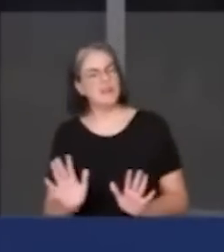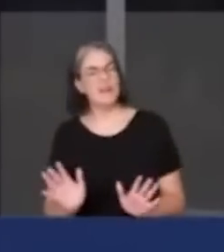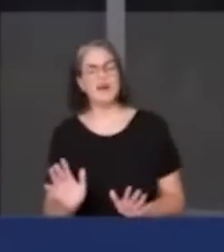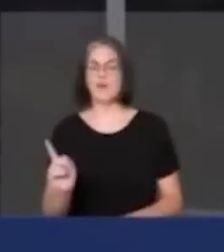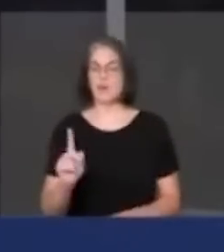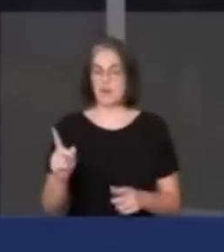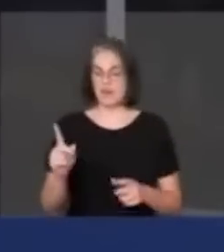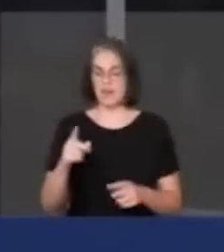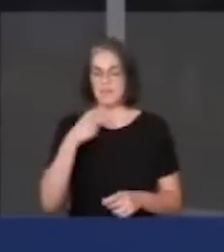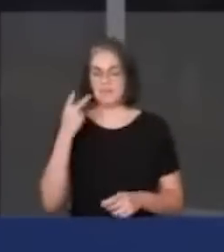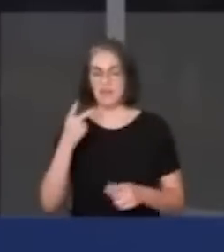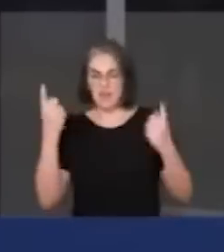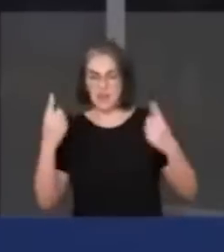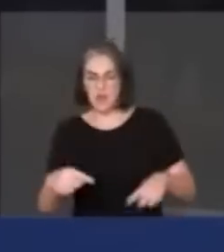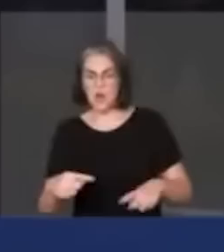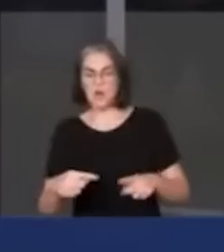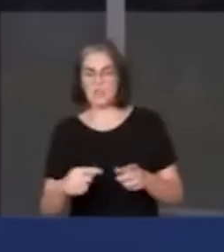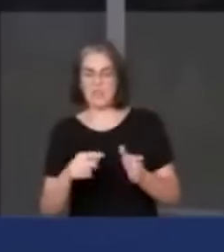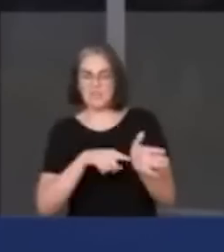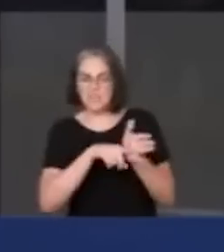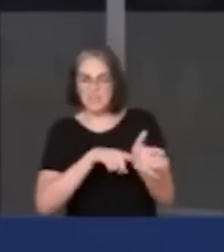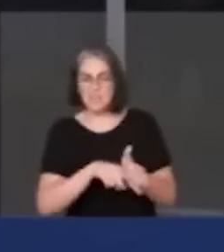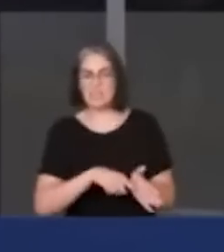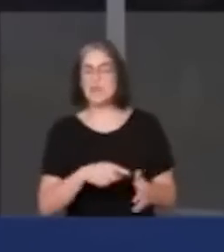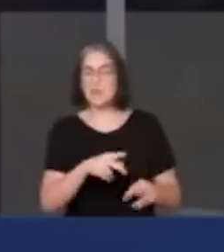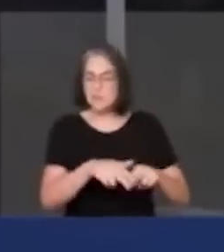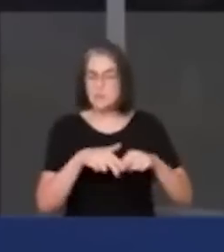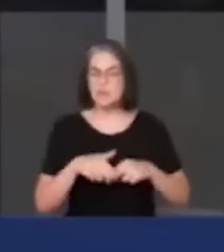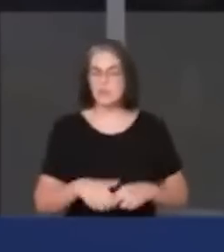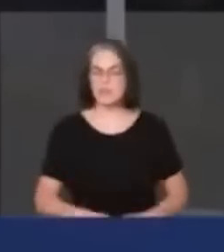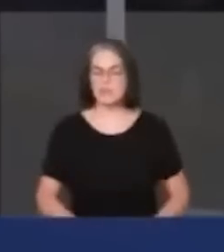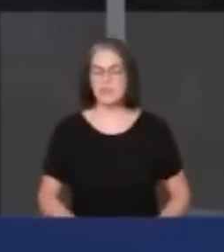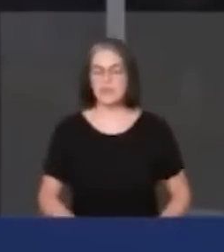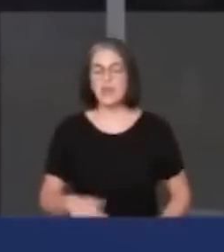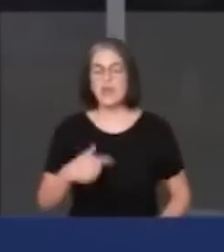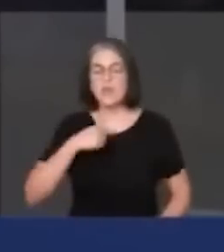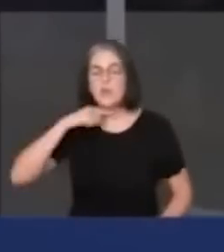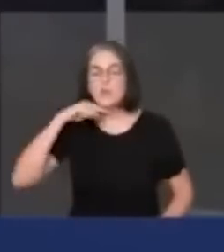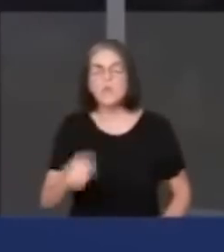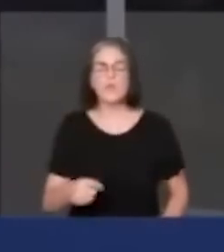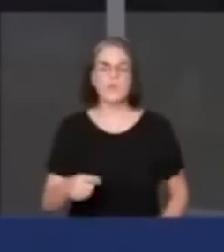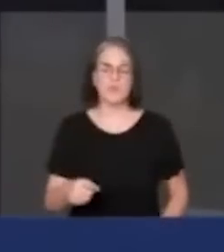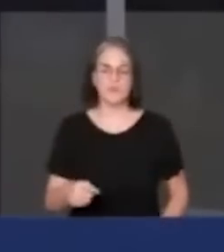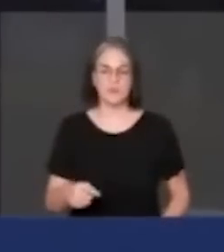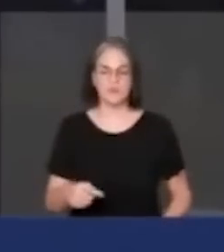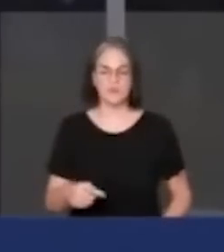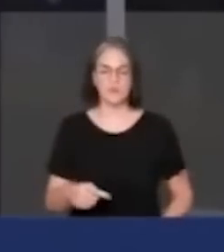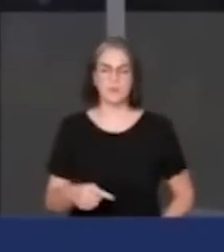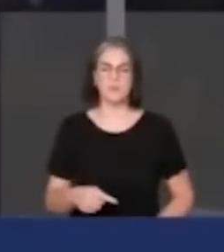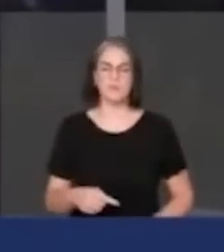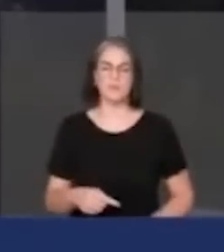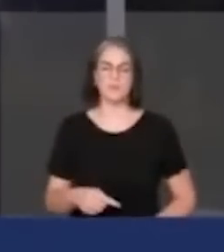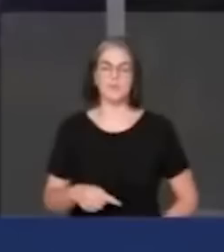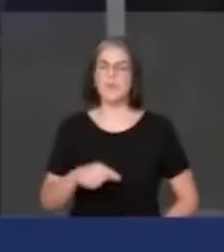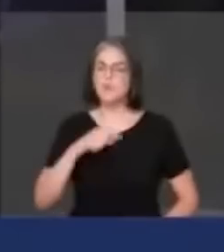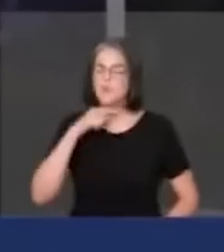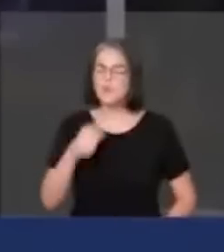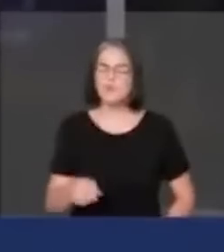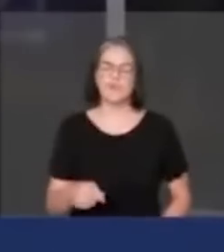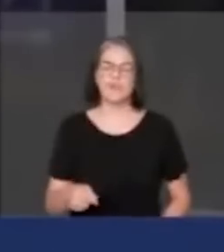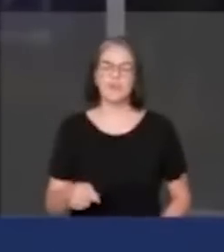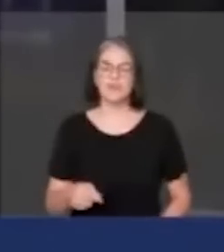infiltrado. Eu duvido, eu duvido. Esse aí também compra imóvel em dinheiro vivo e chama os outros larápio na cara.